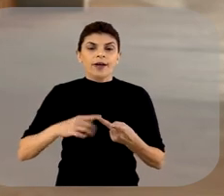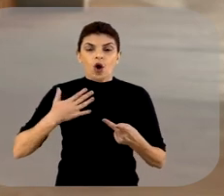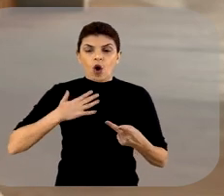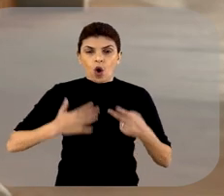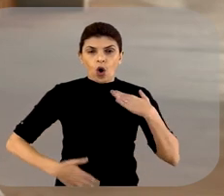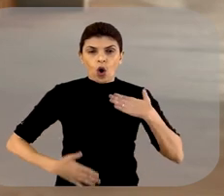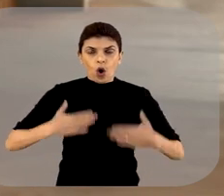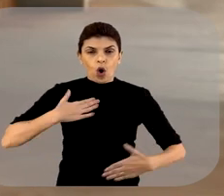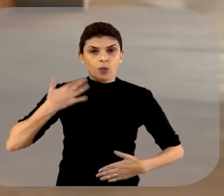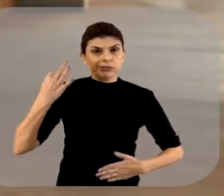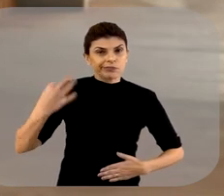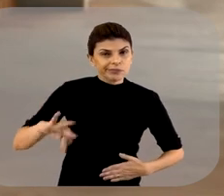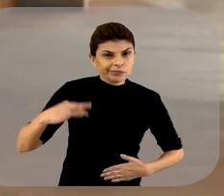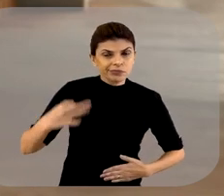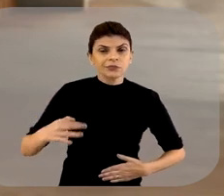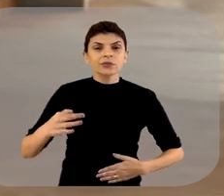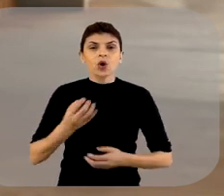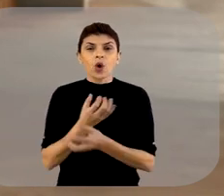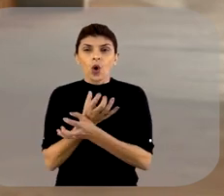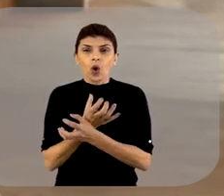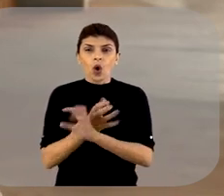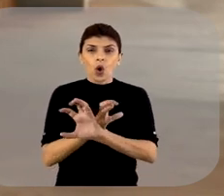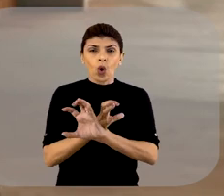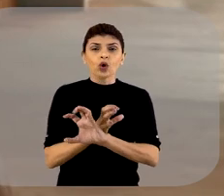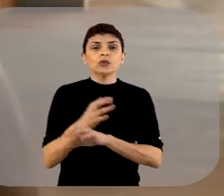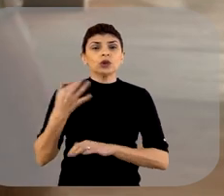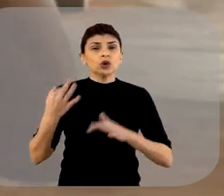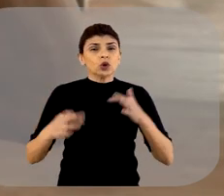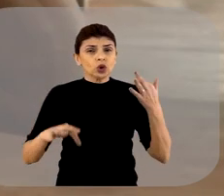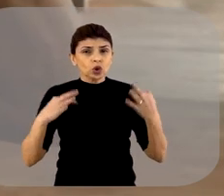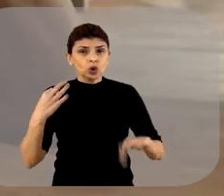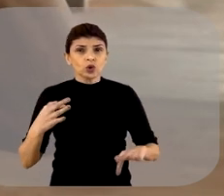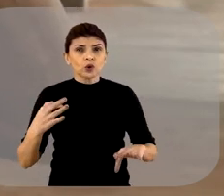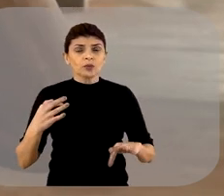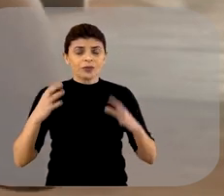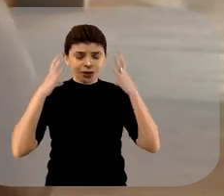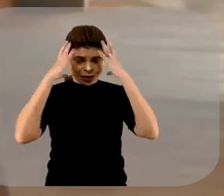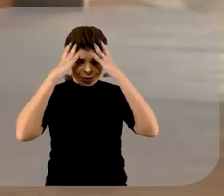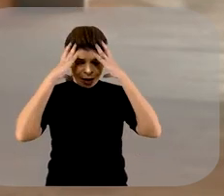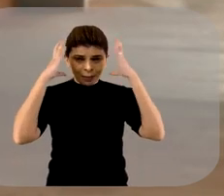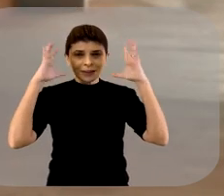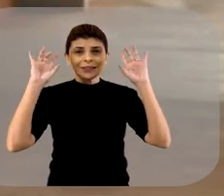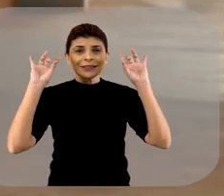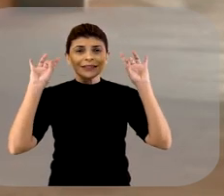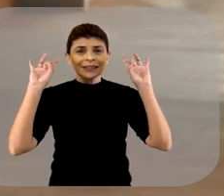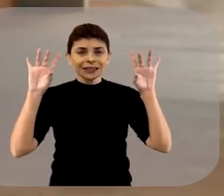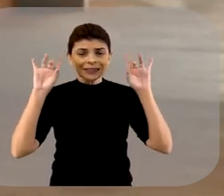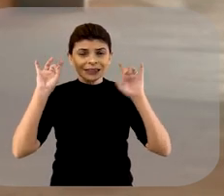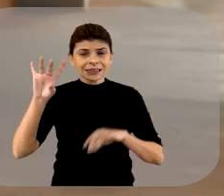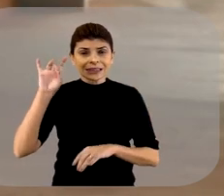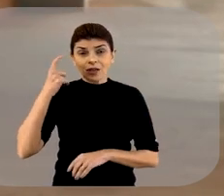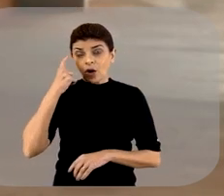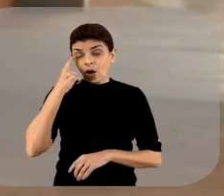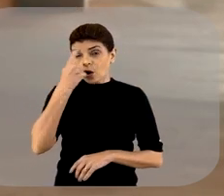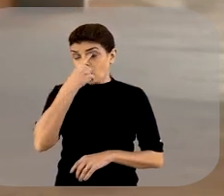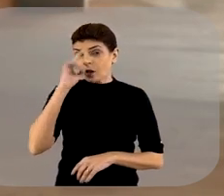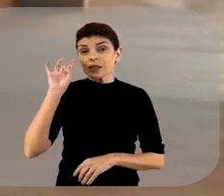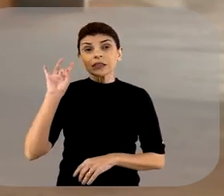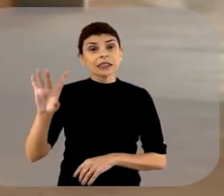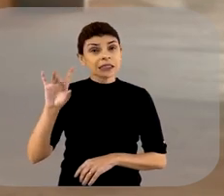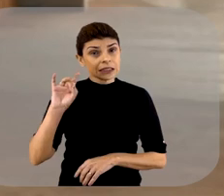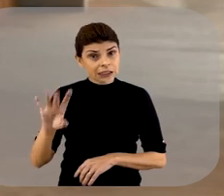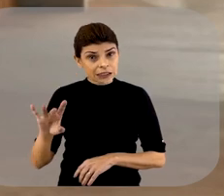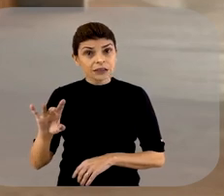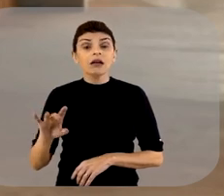corpo, para dor dos ossos, para dor de cabeça, para dor dos olhos. É assim também,